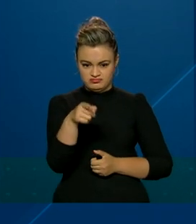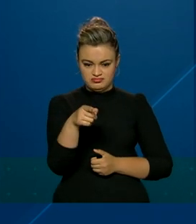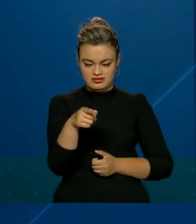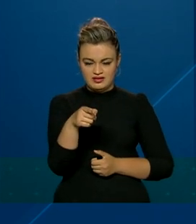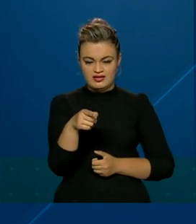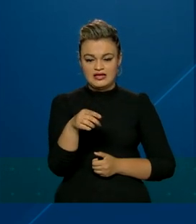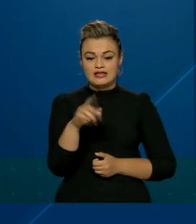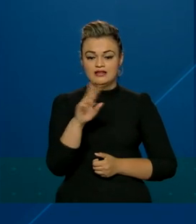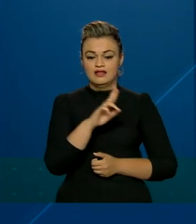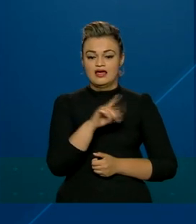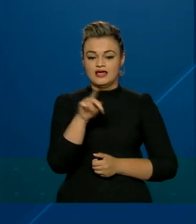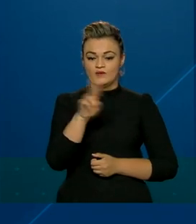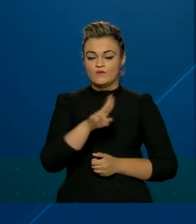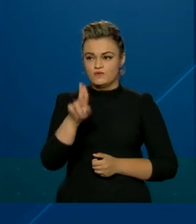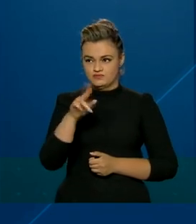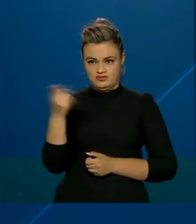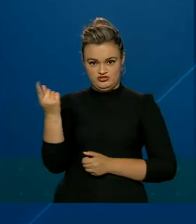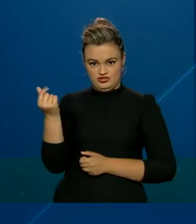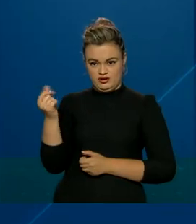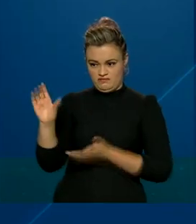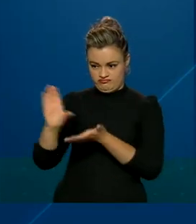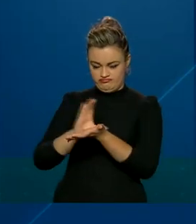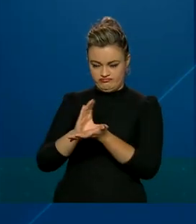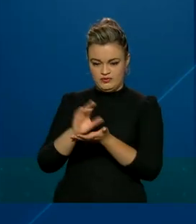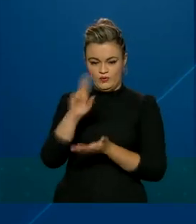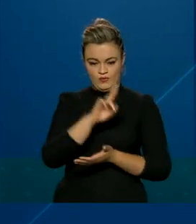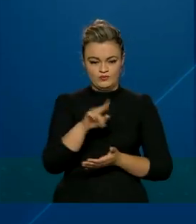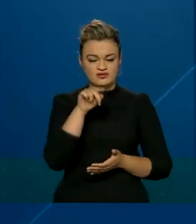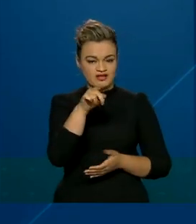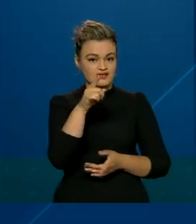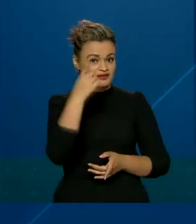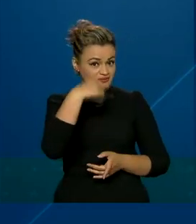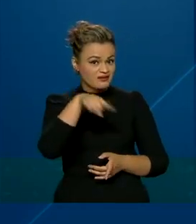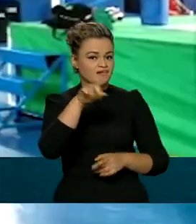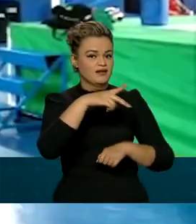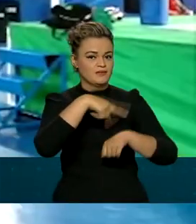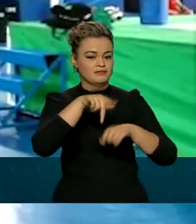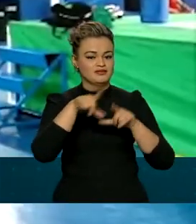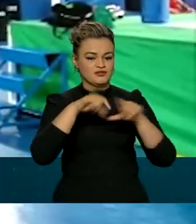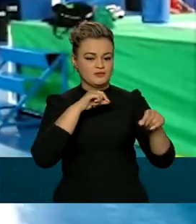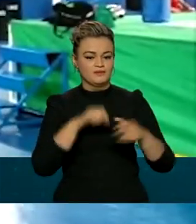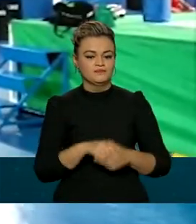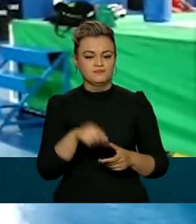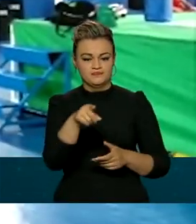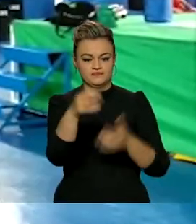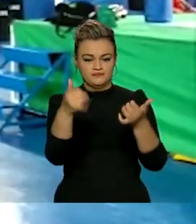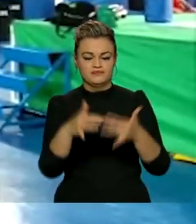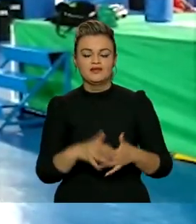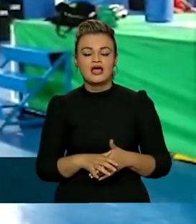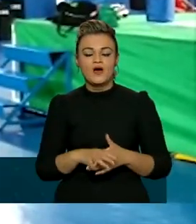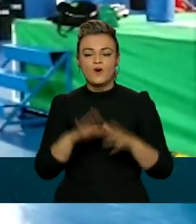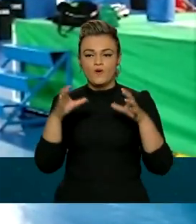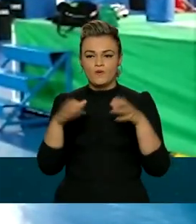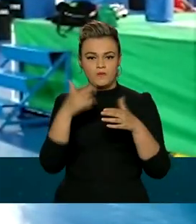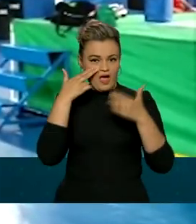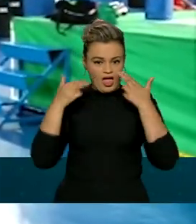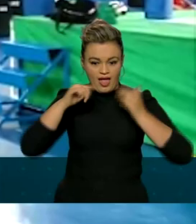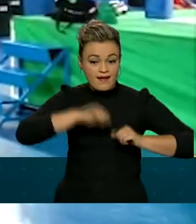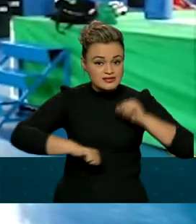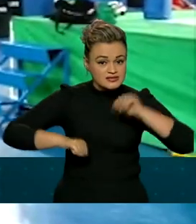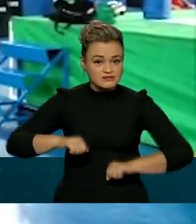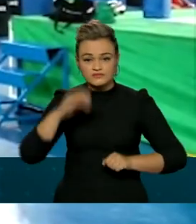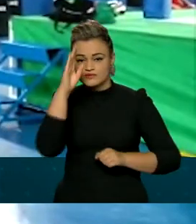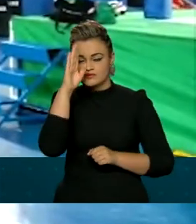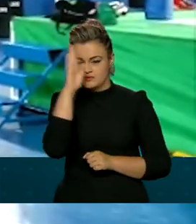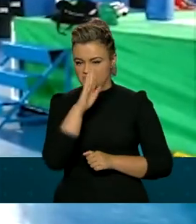Marley, utiliza os recursos do programa e está a caminho de Tóquio. O Exército Brasileiro tem uma importância